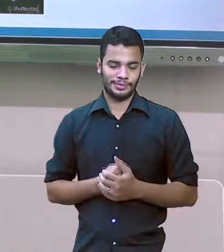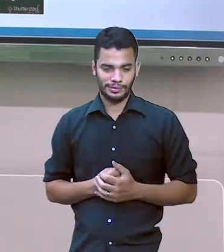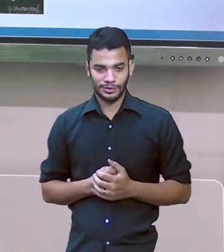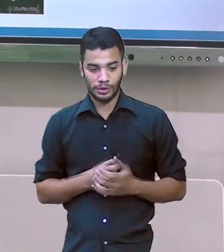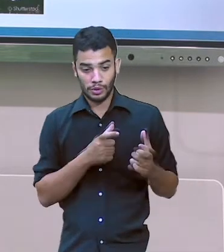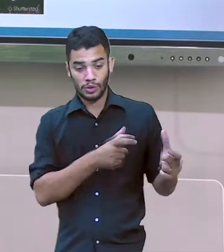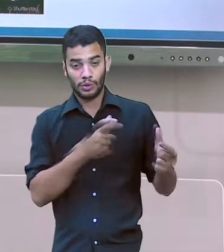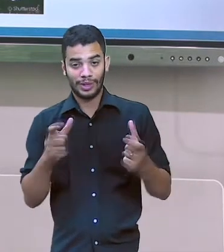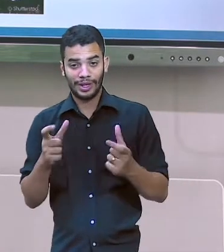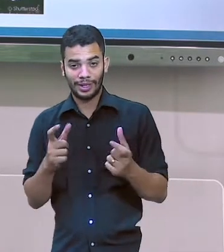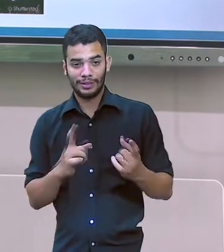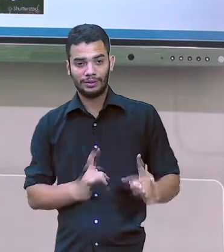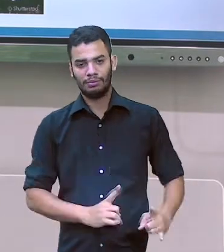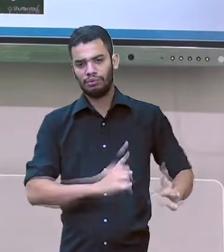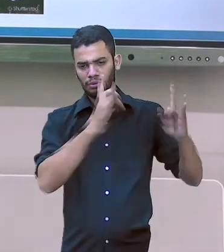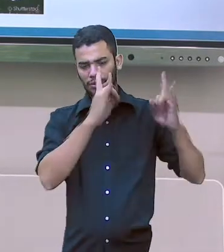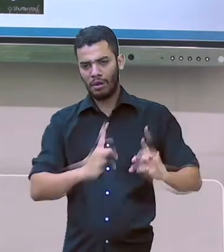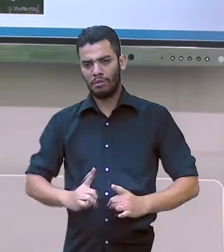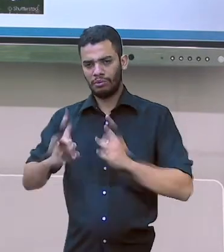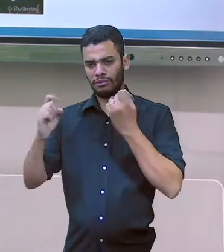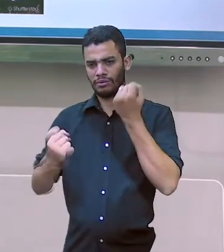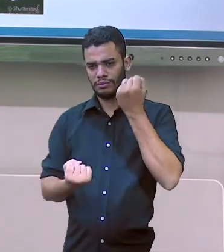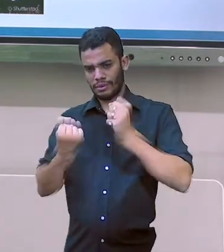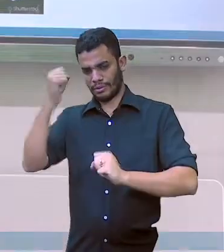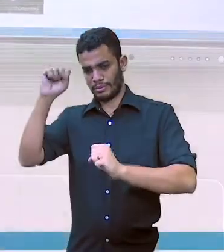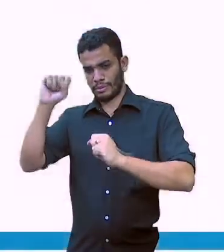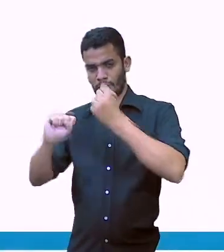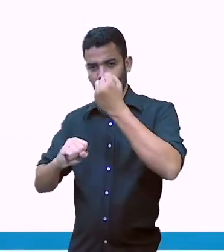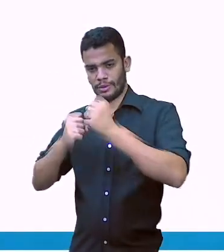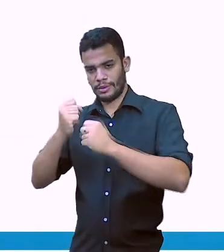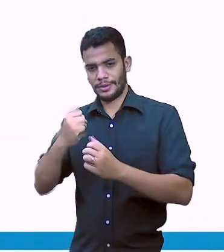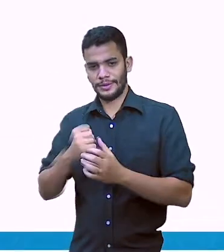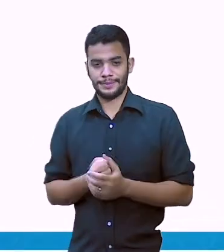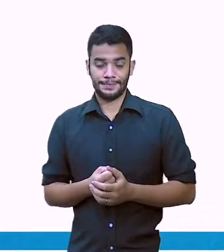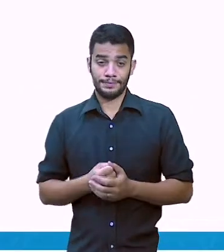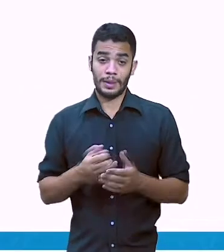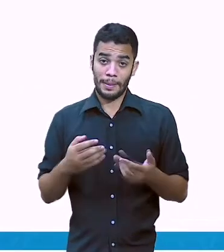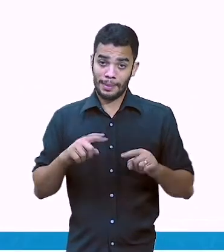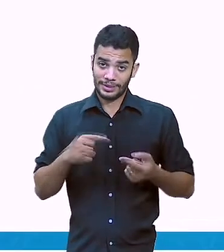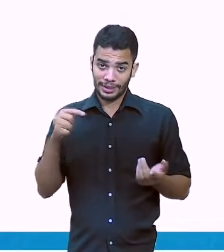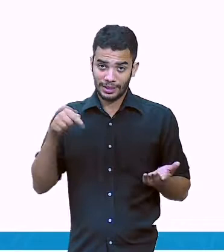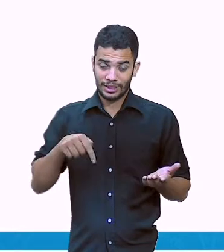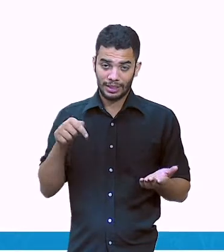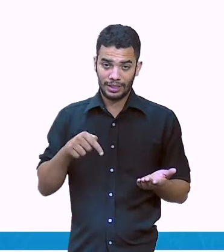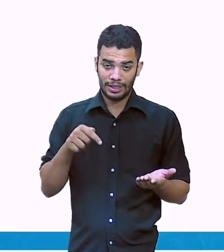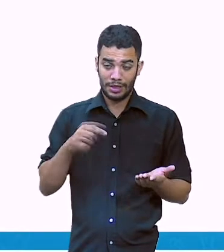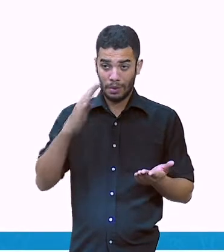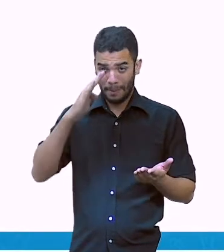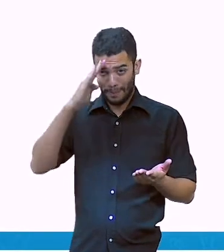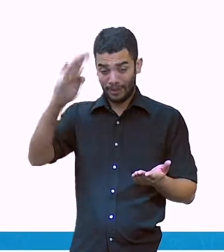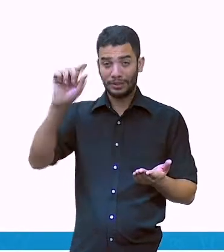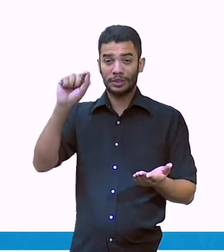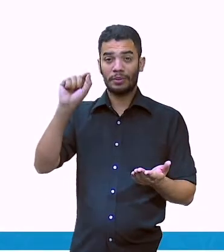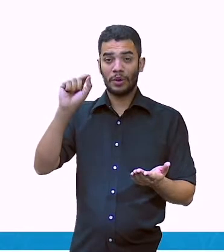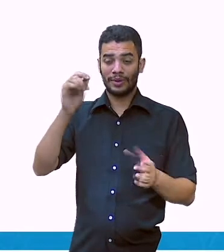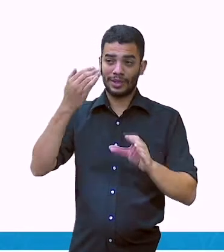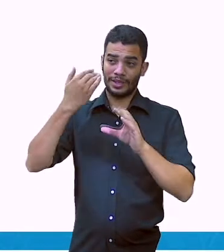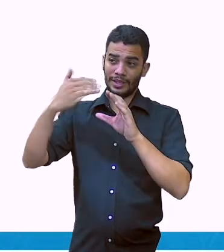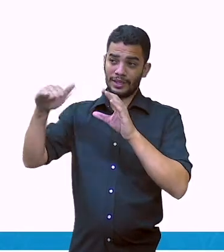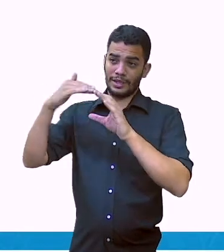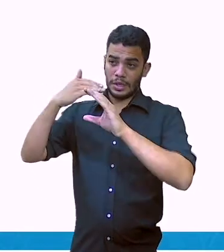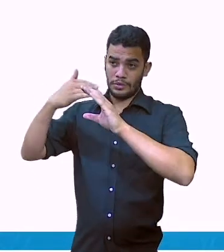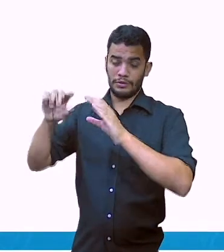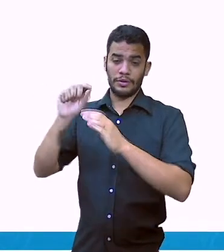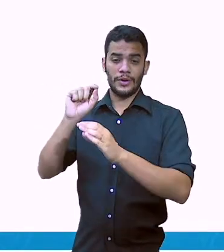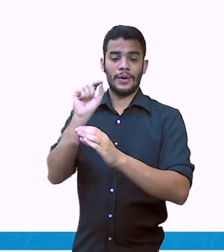O café foi o principal produto de exportação da economia brasileira durante os séculos XIX, né,